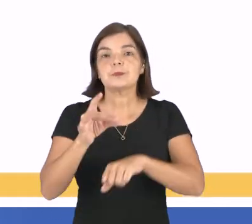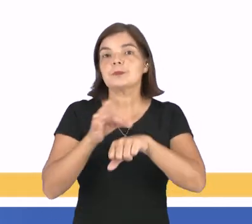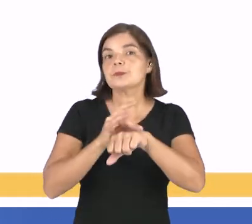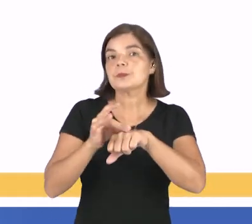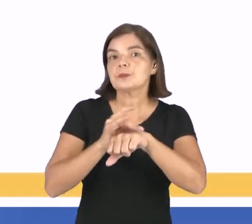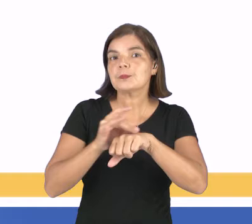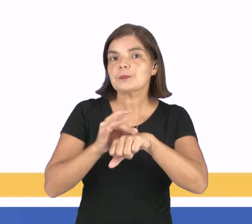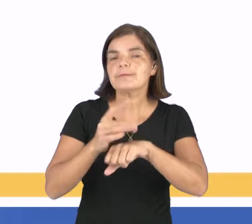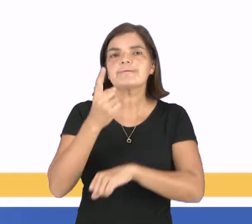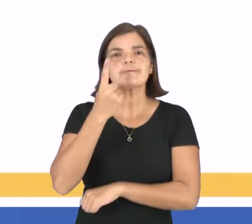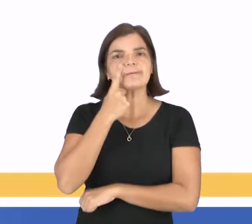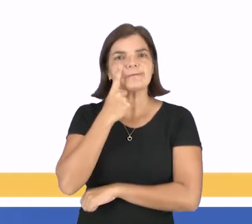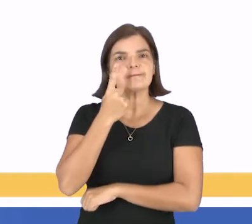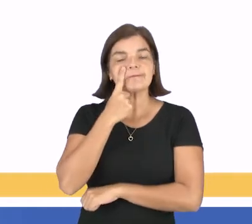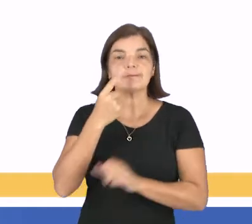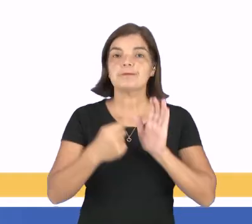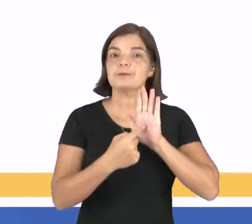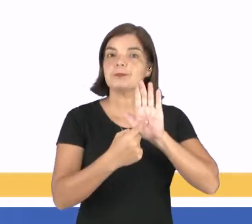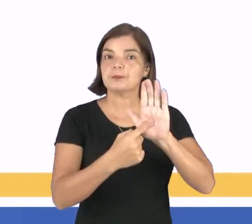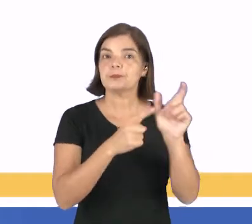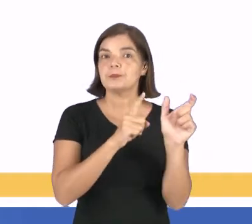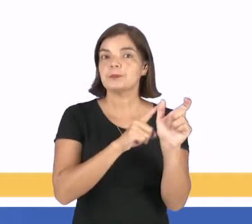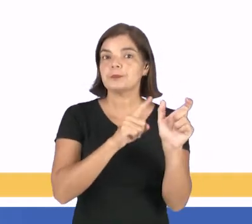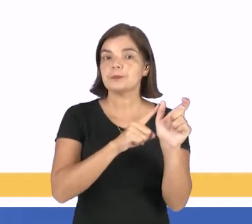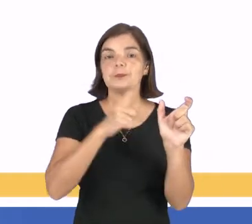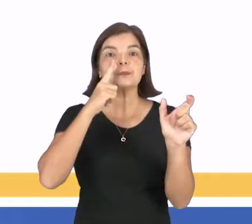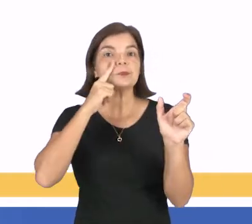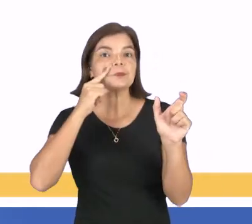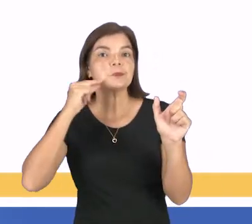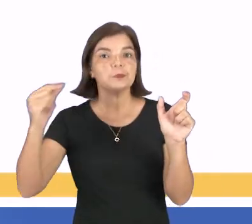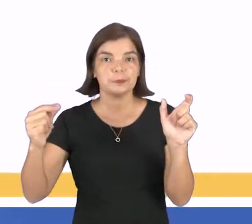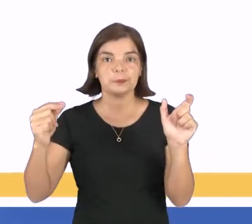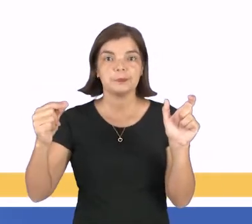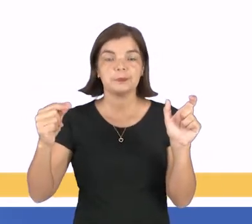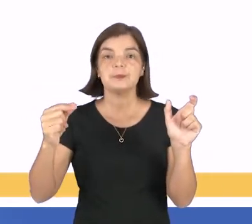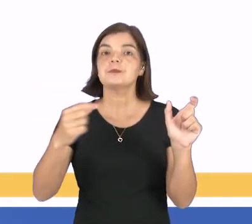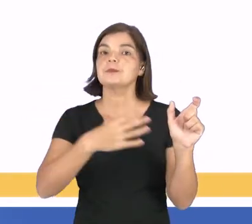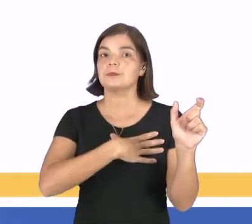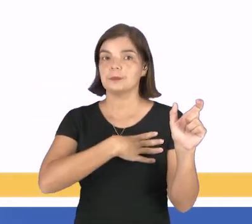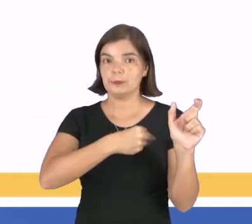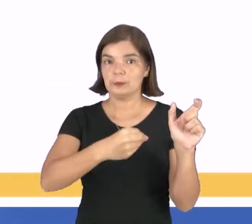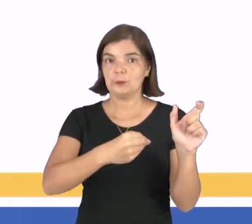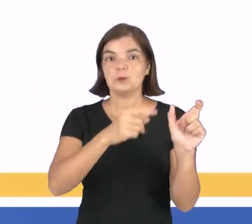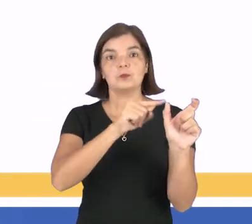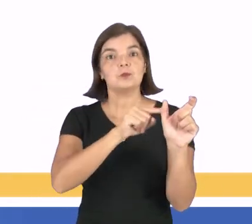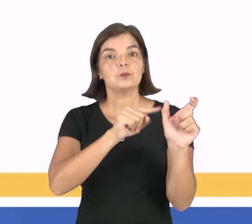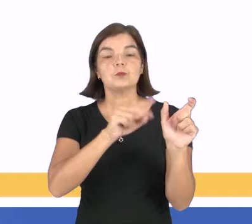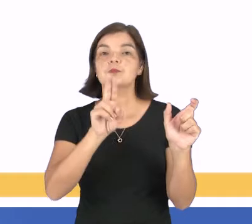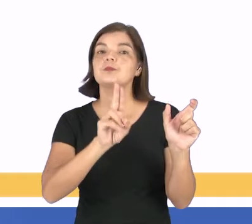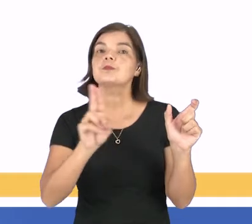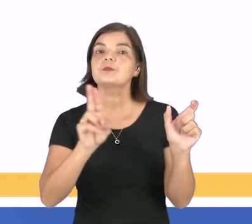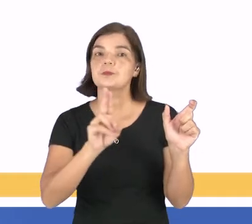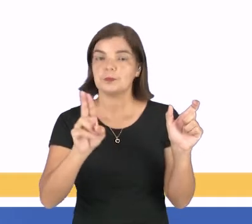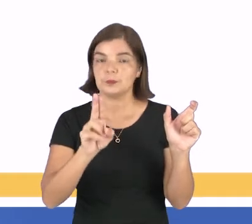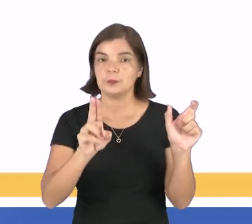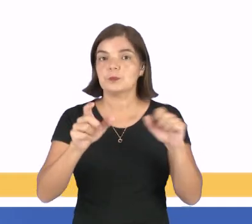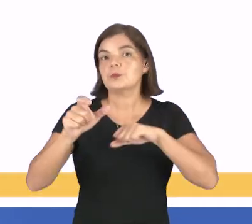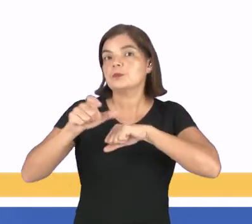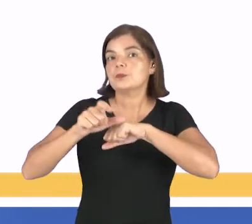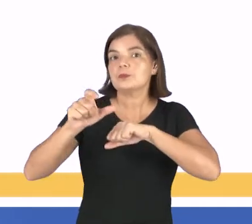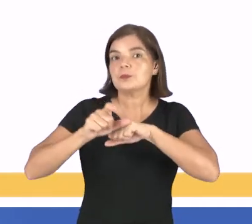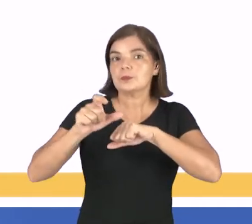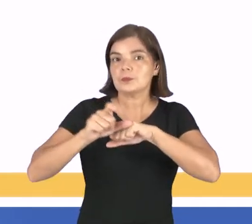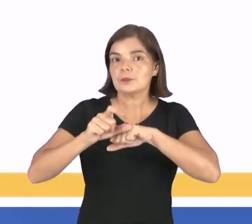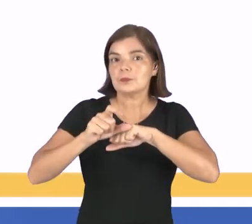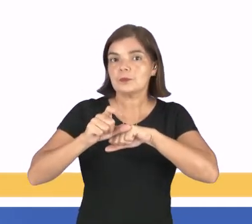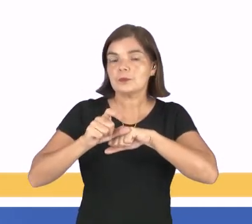pretos. Observem que está destacado a palavra gata e a palavra filhotes. São 2 nomes, são 2